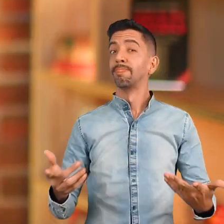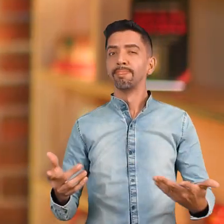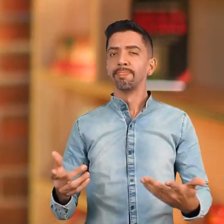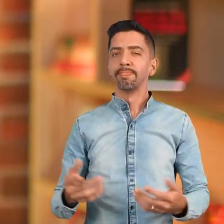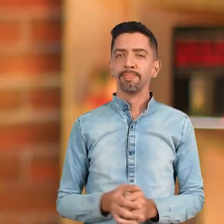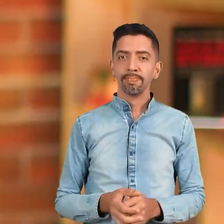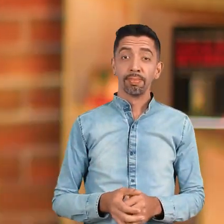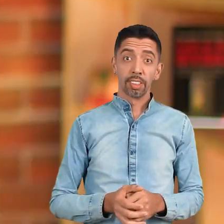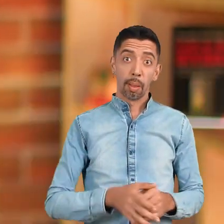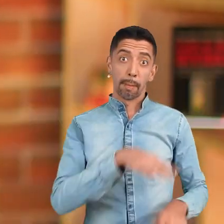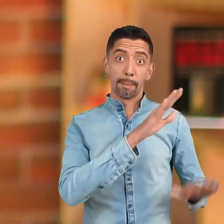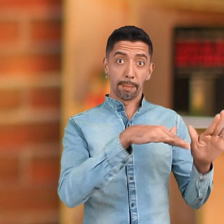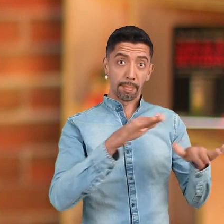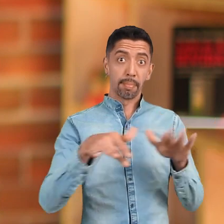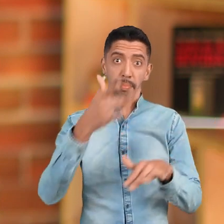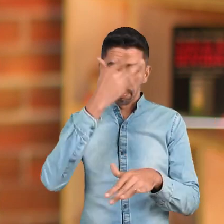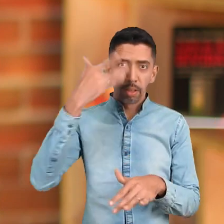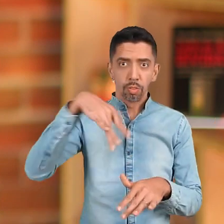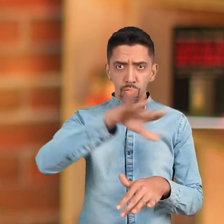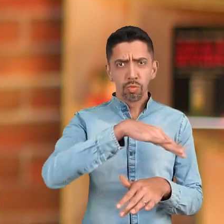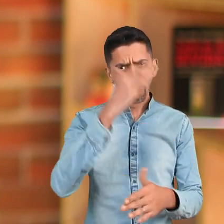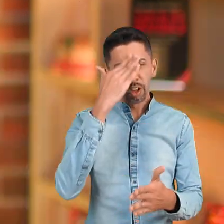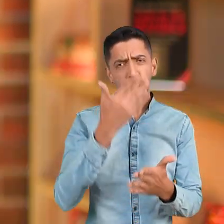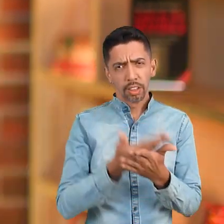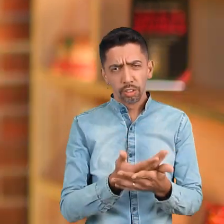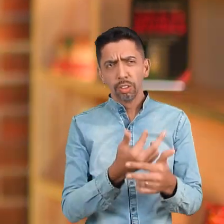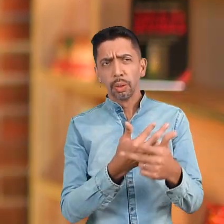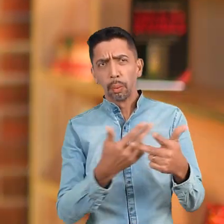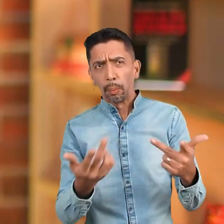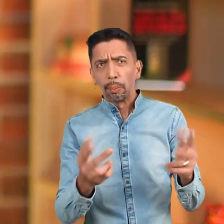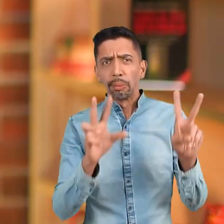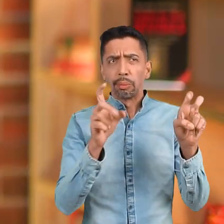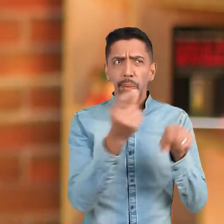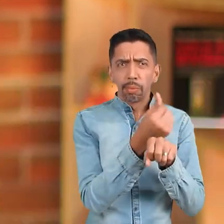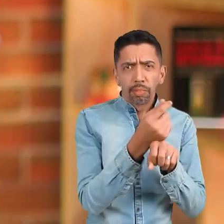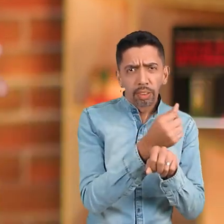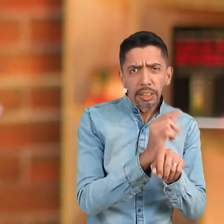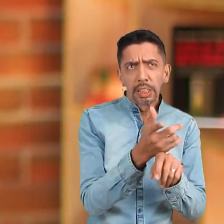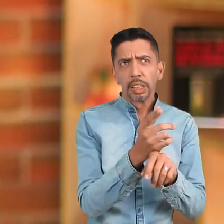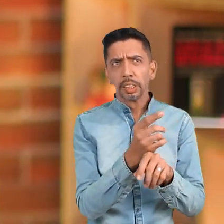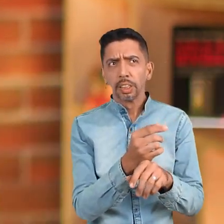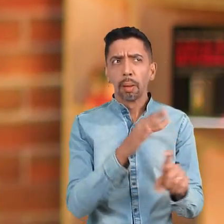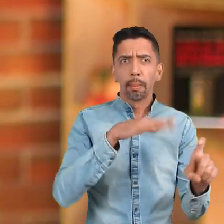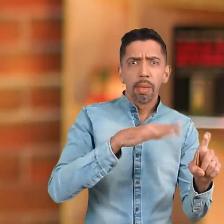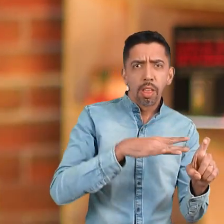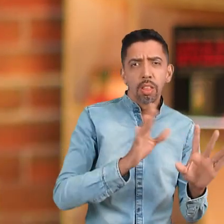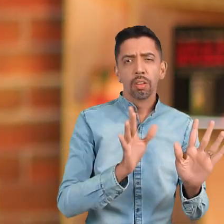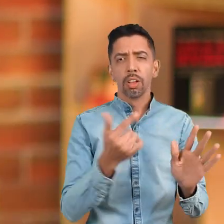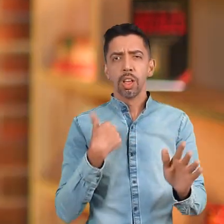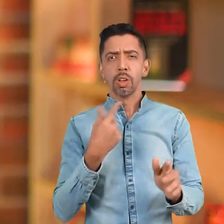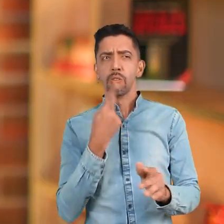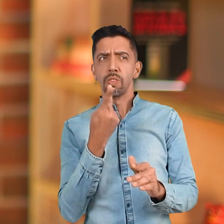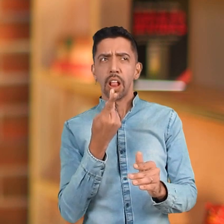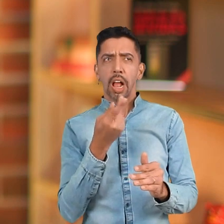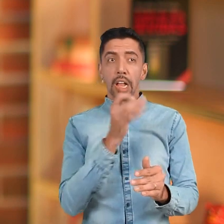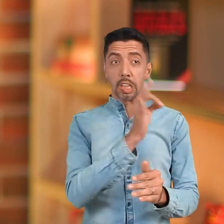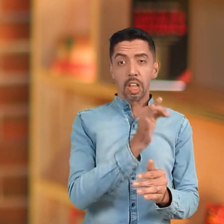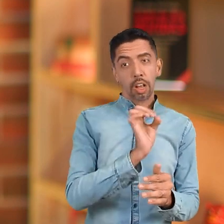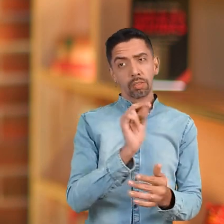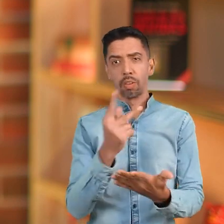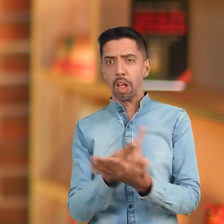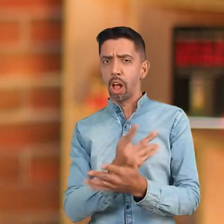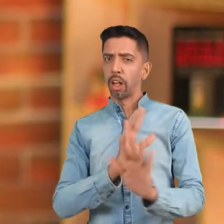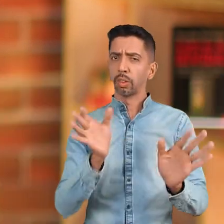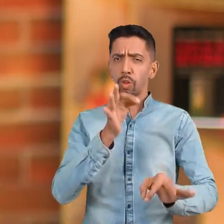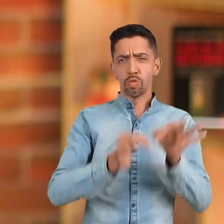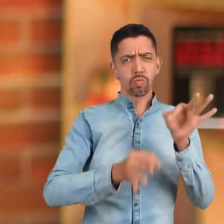Muitas pessoas acreditam sim em crenças financeiras. Eu não vou aqui discutir se está certo, se está errado. Até porque aqui é